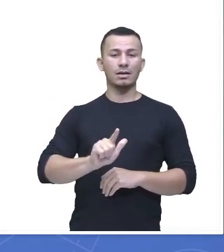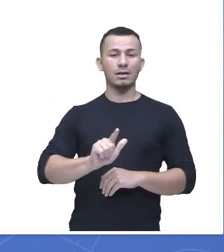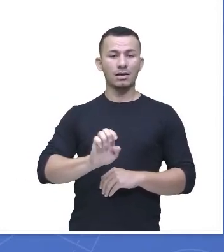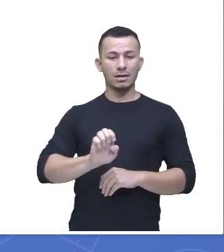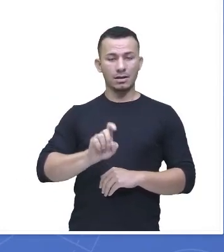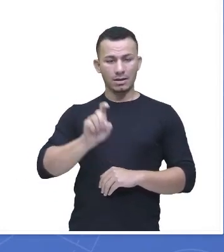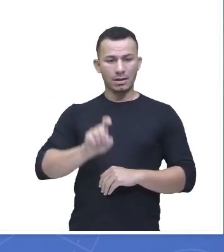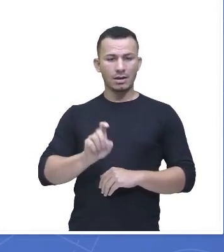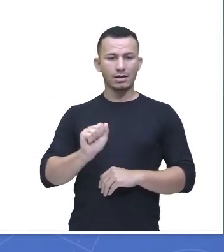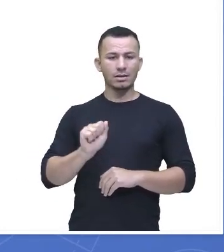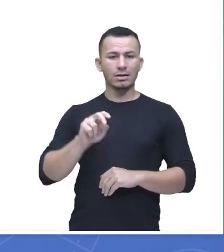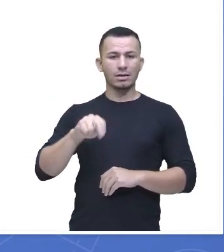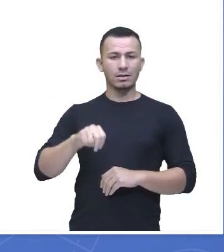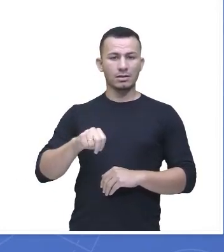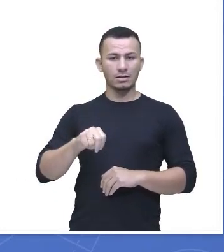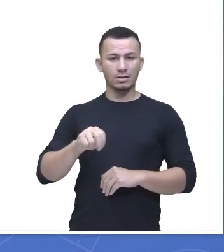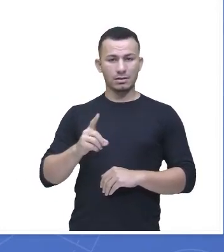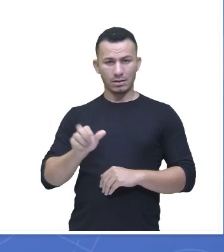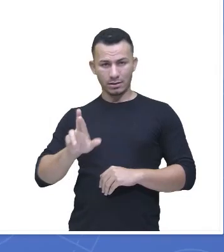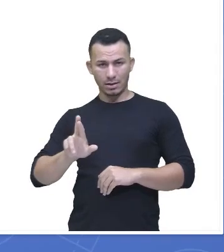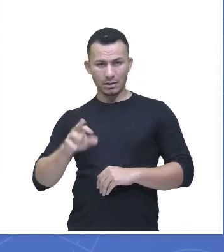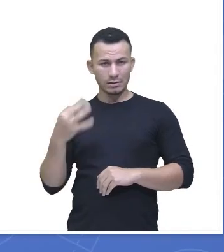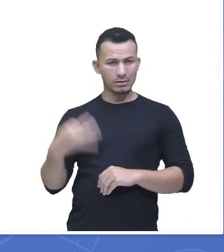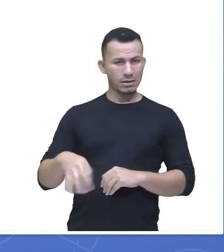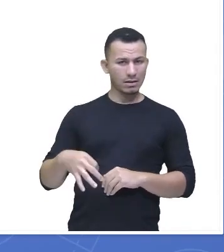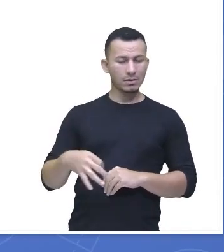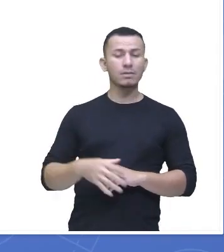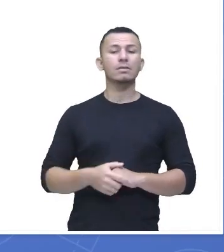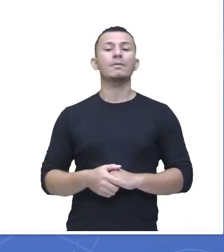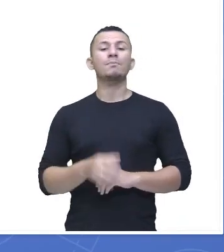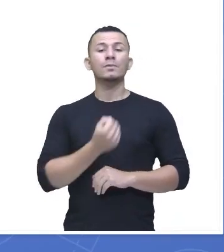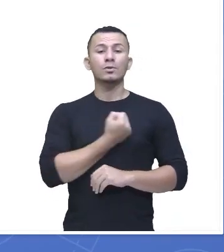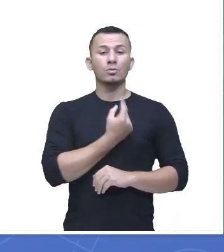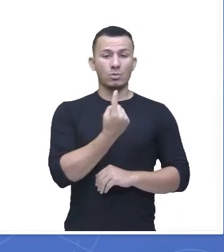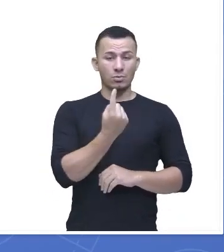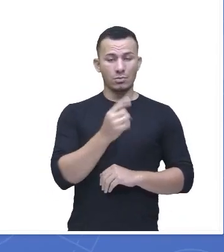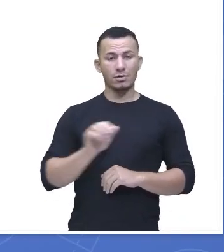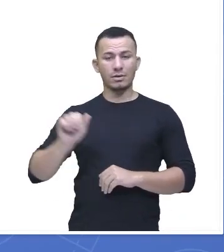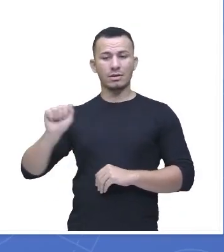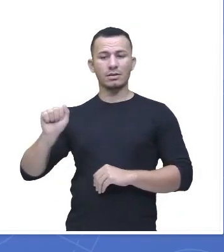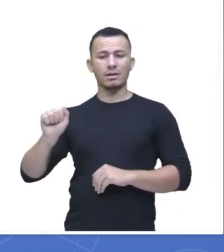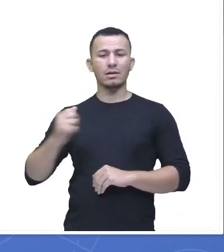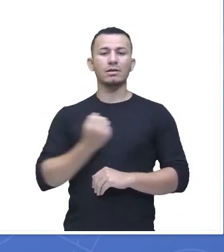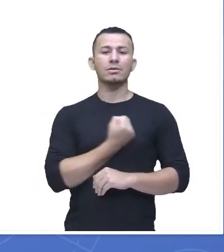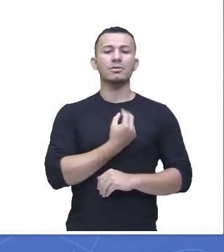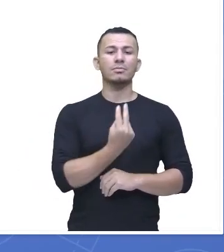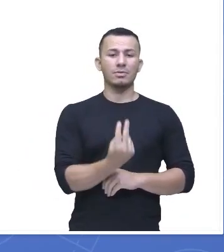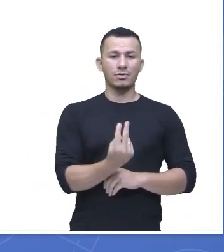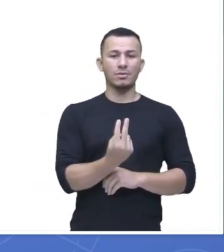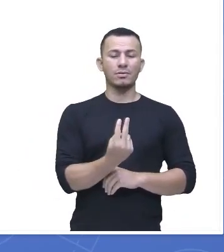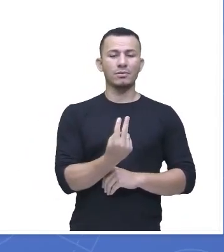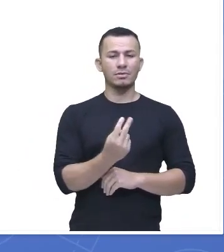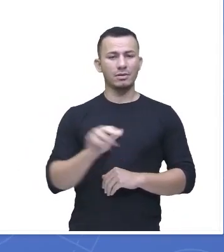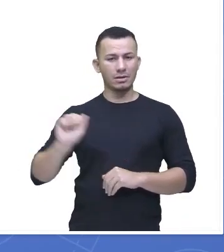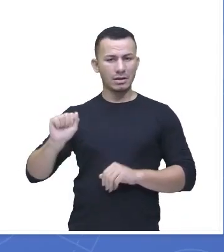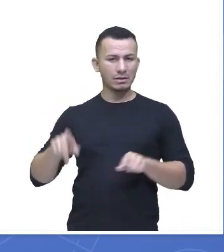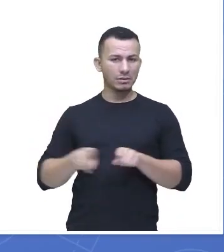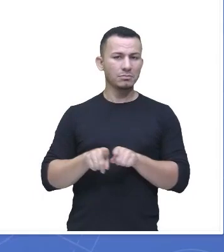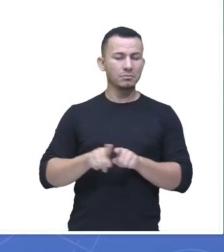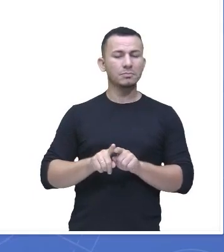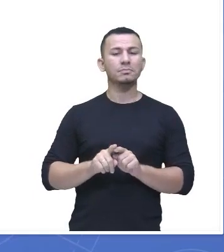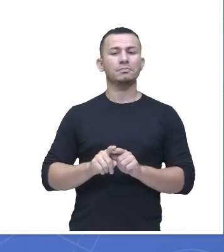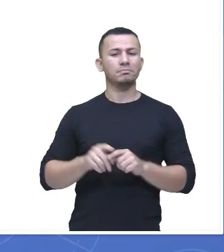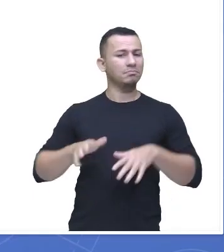Alexander. É isso? Na questão 1 ele está falando que é a letra A e na questão 2, letra A